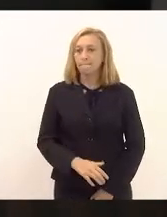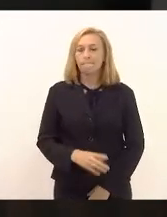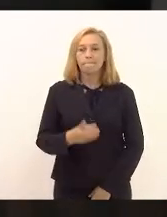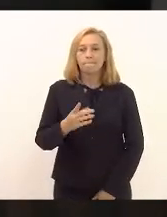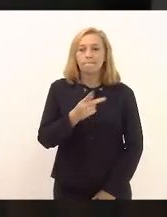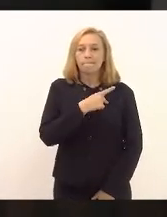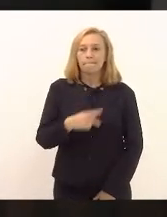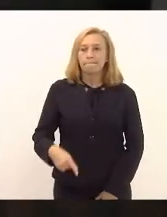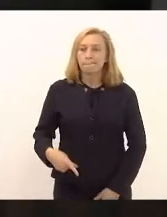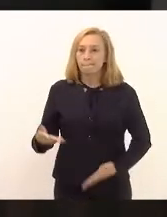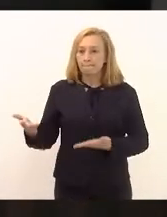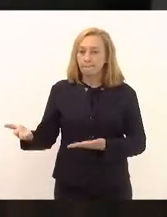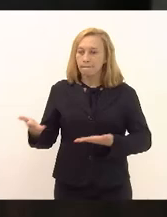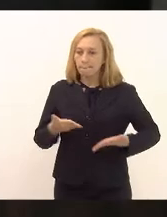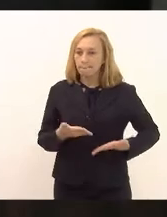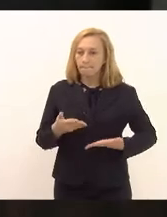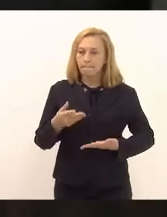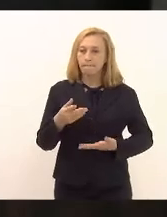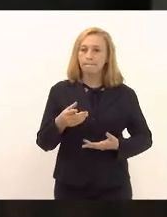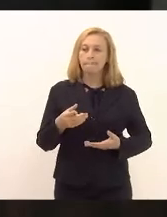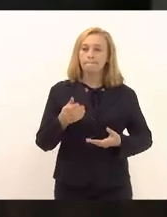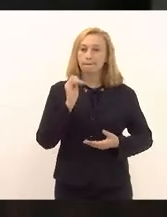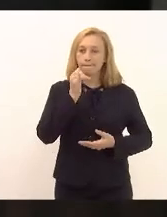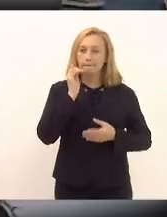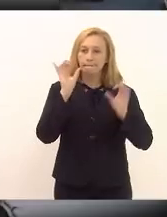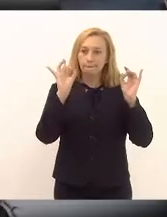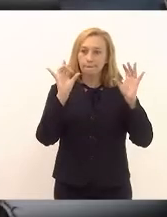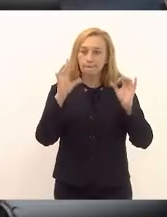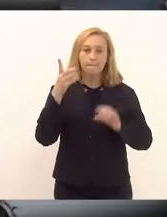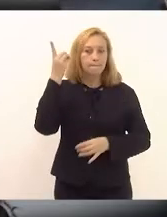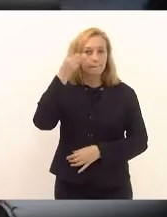Presidência designa a relatora especial, deputada Lucinha.